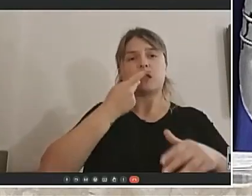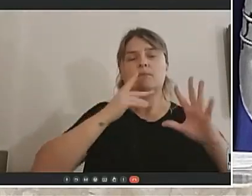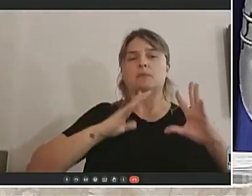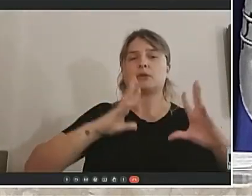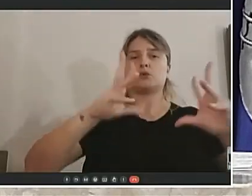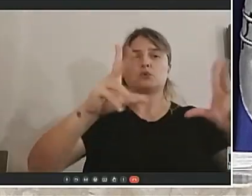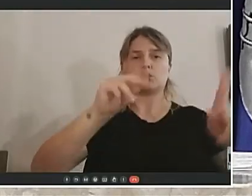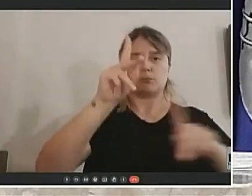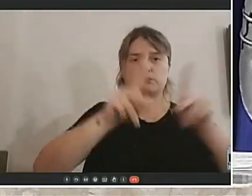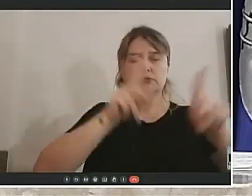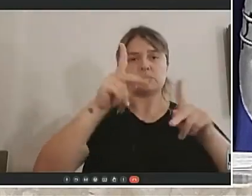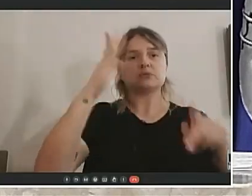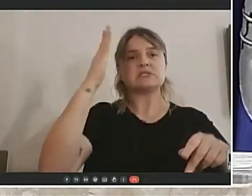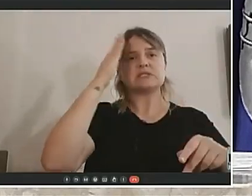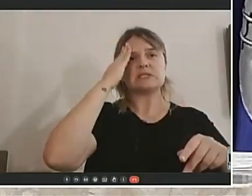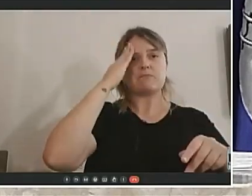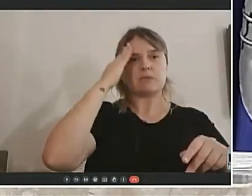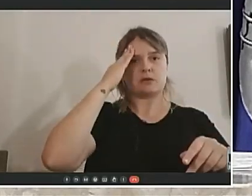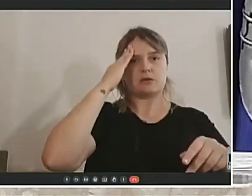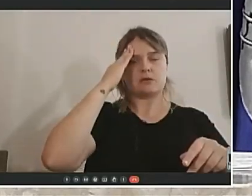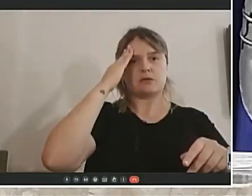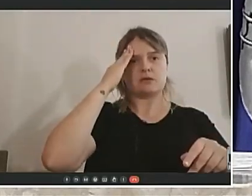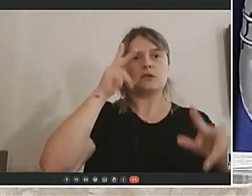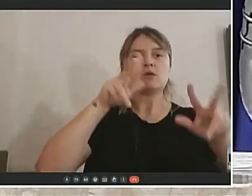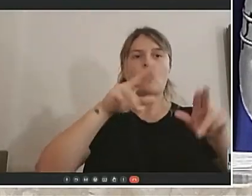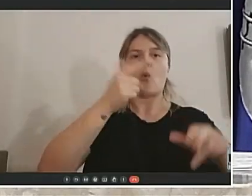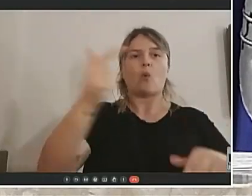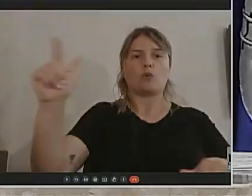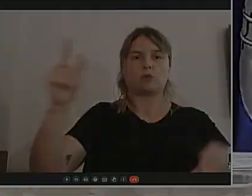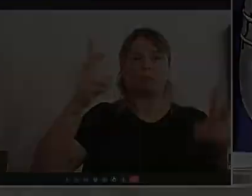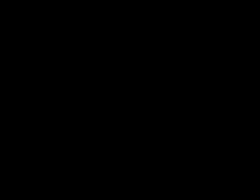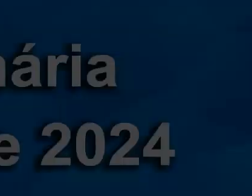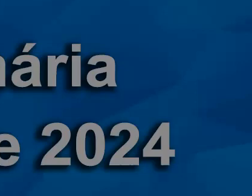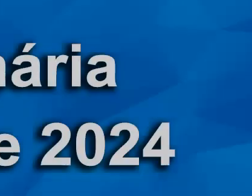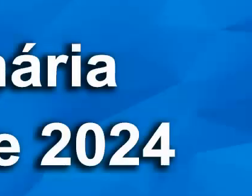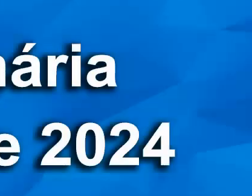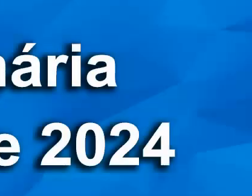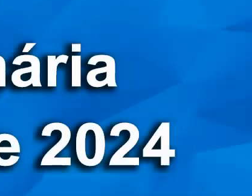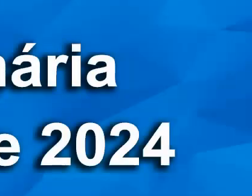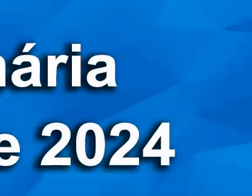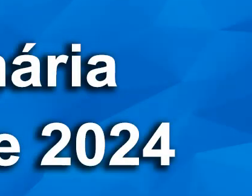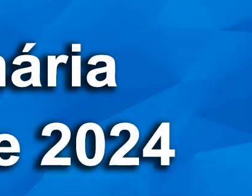ficar ciente assim como outros de abiram seria isso presidente boa